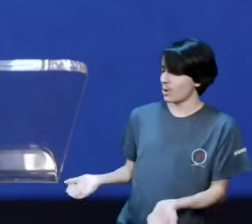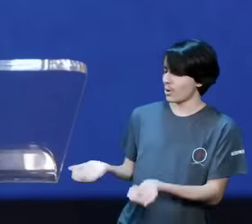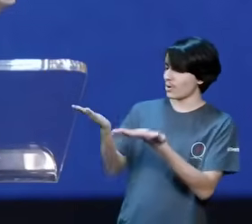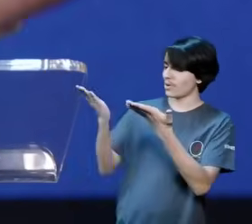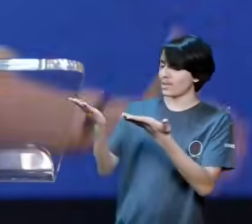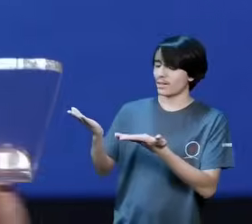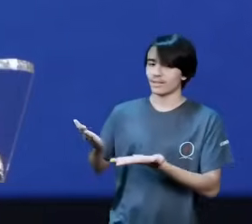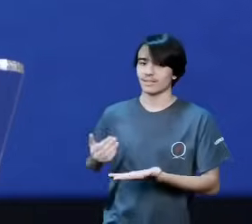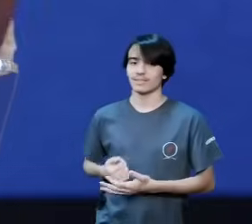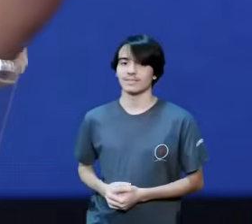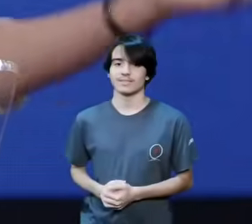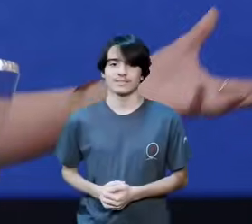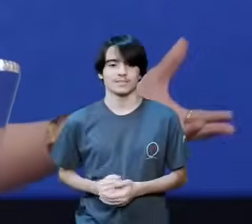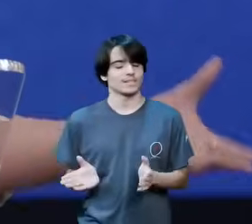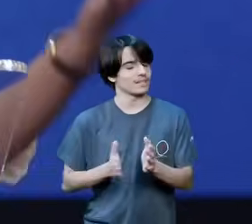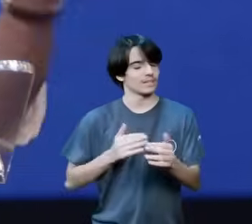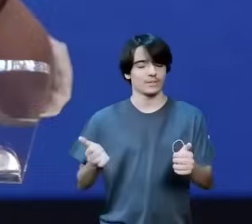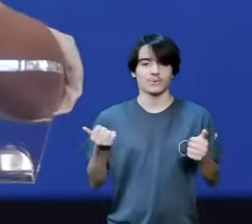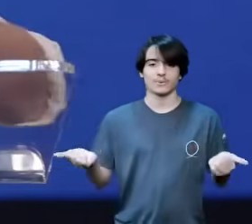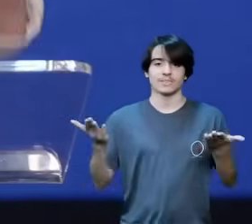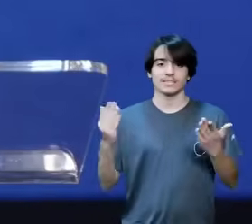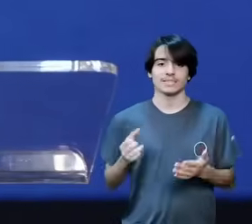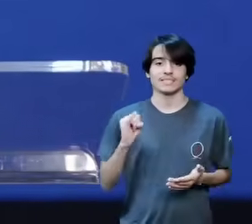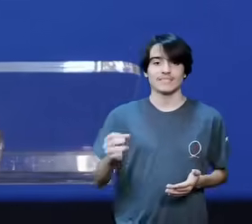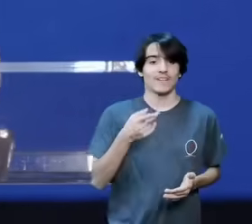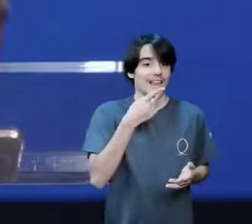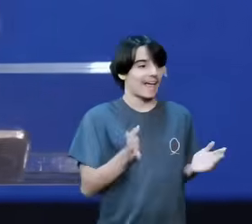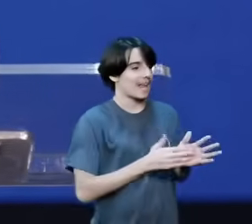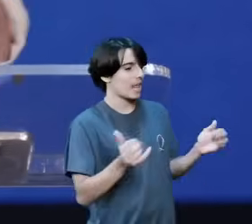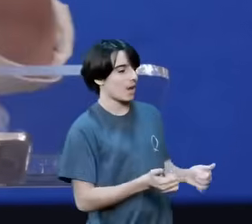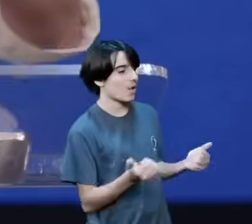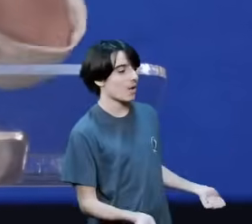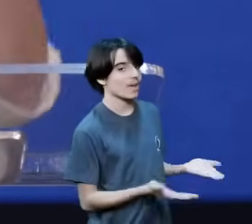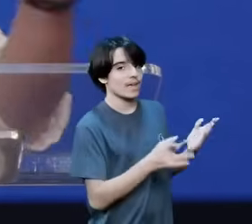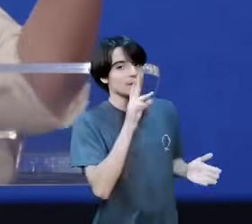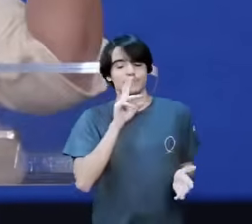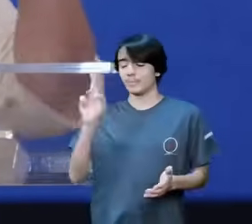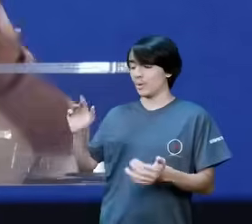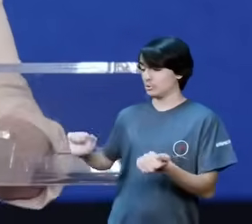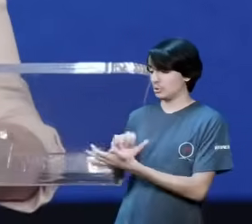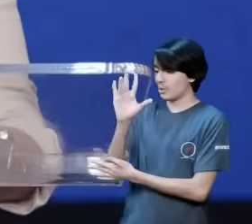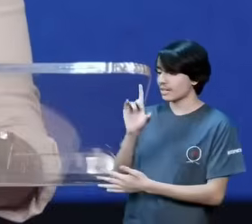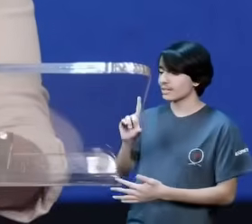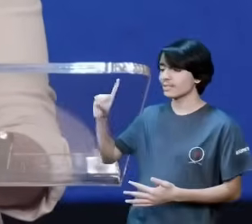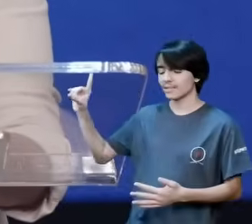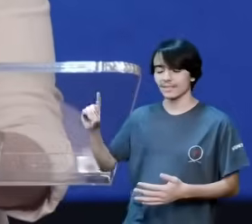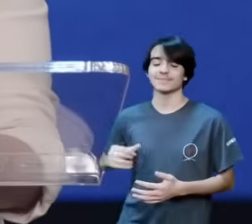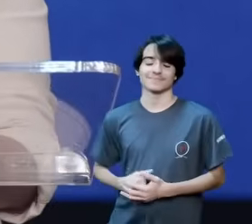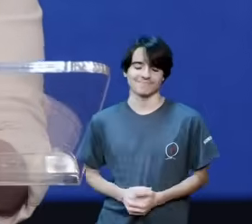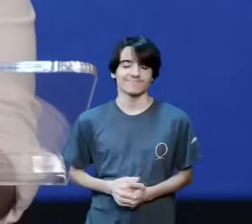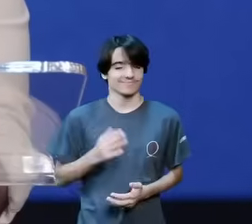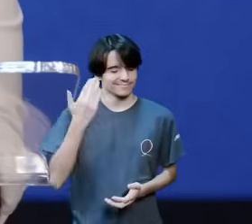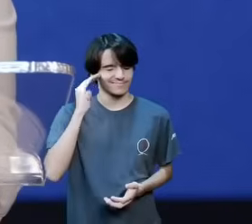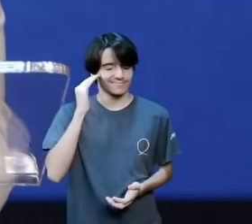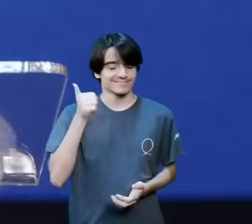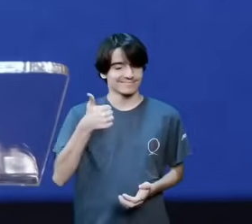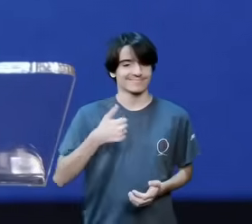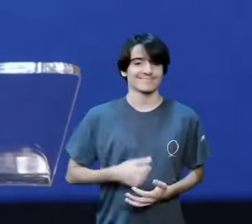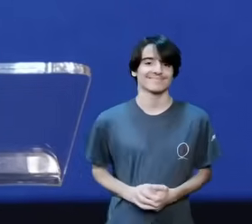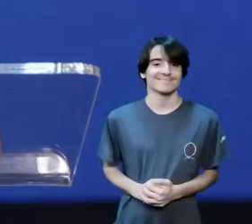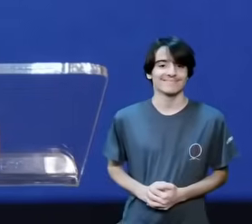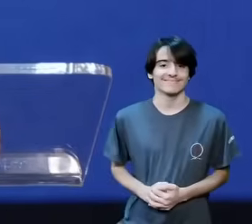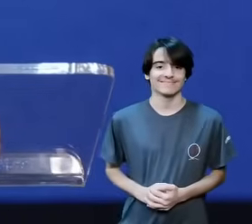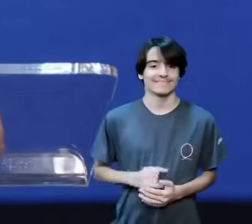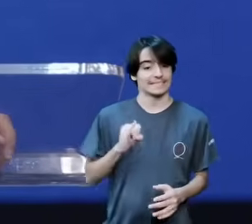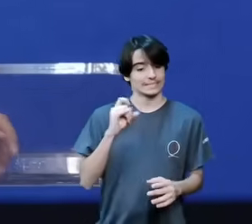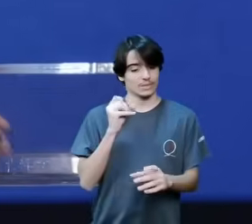reage dizendo aleluia. E se ele disser aleluia, é desse jeito que a gente faz. Quem achou,